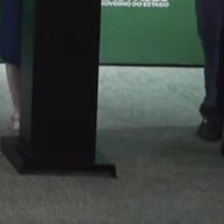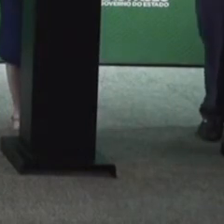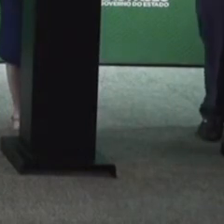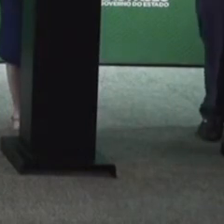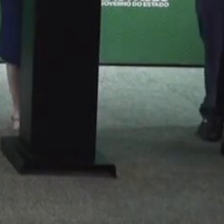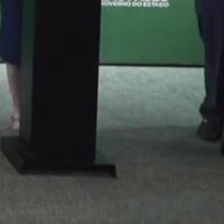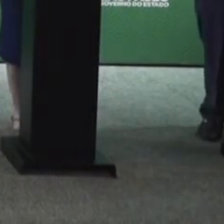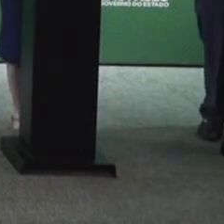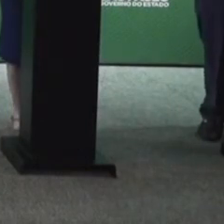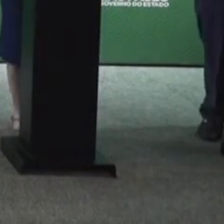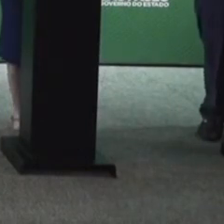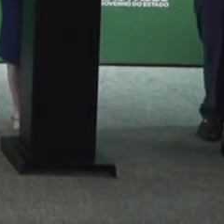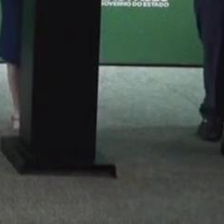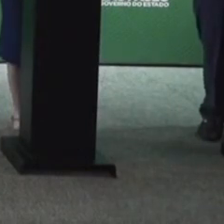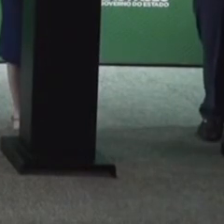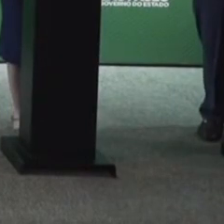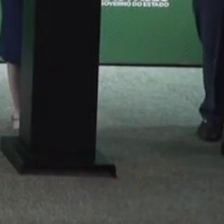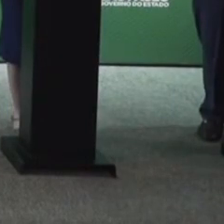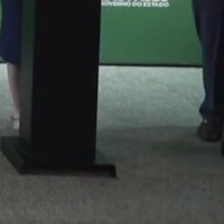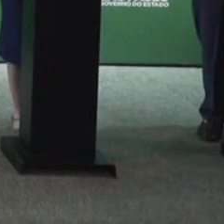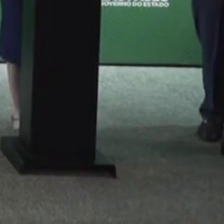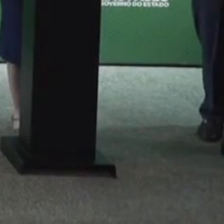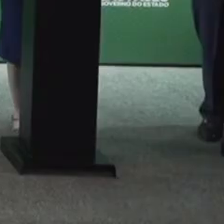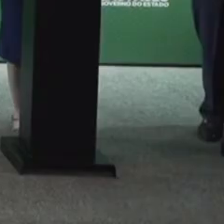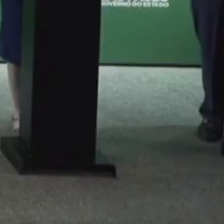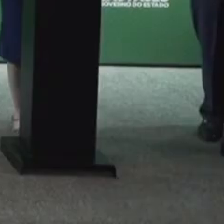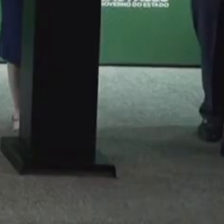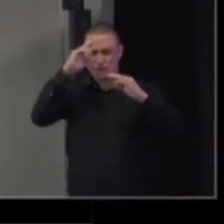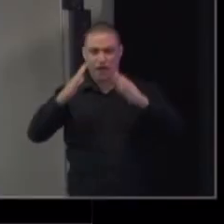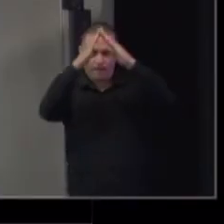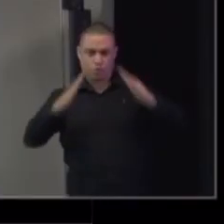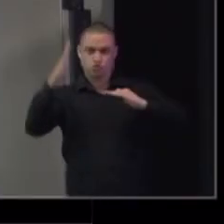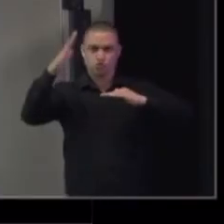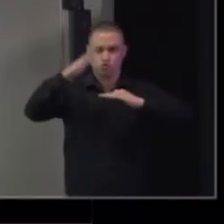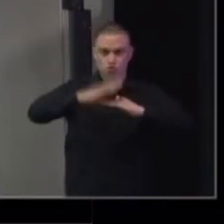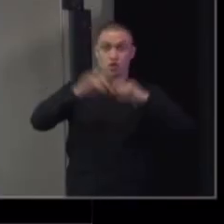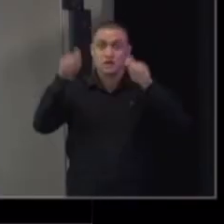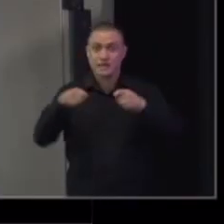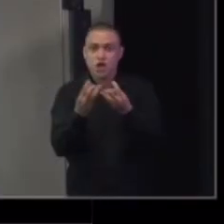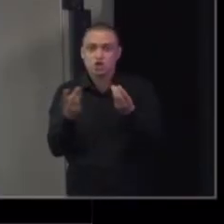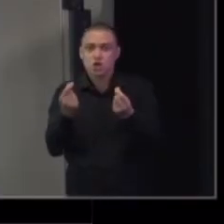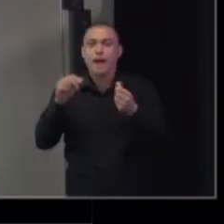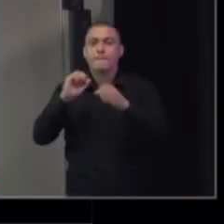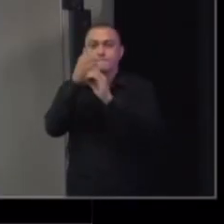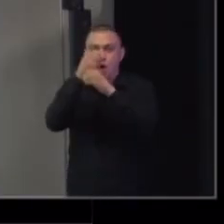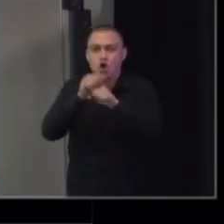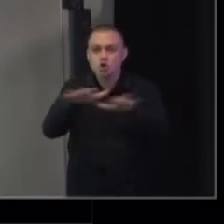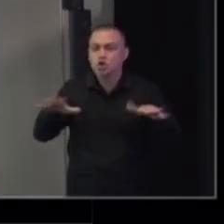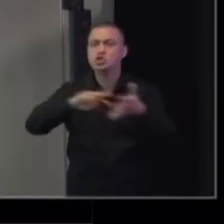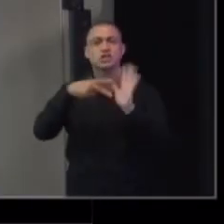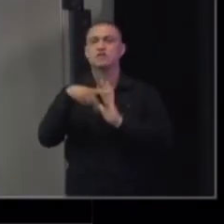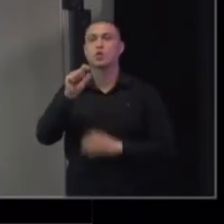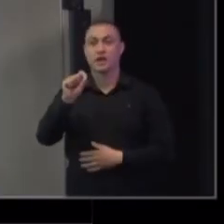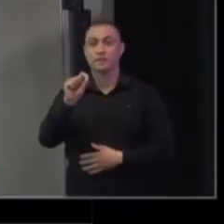O Instituto Butantan revelou nesta terça-feira que a vacina Coronavac, desenvolvida em parceria com a chinesa Sinovac, apresentou